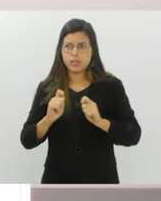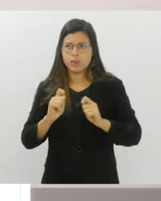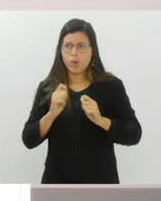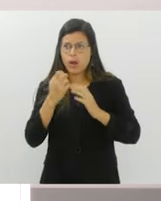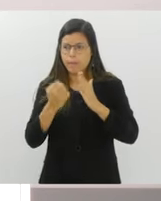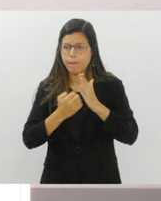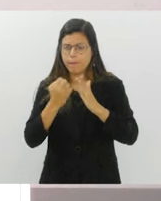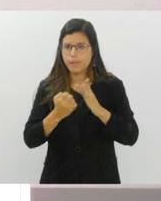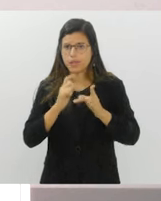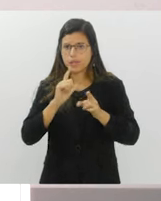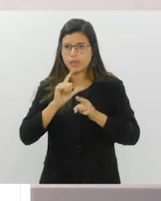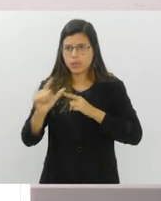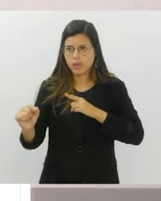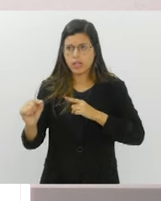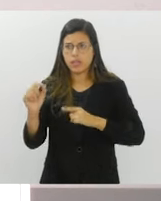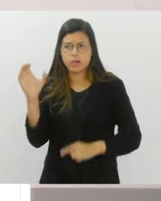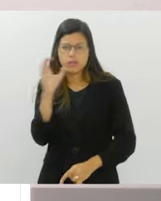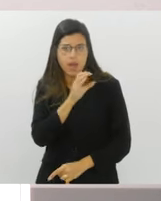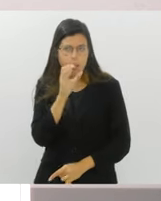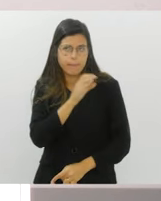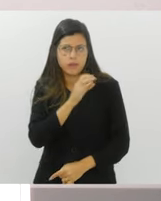pressa que a gente está mencionando aqui.